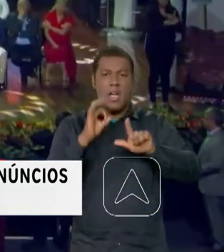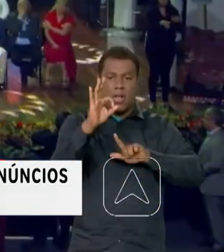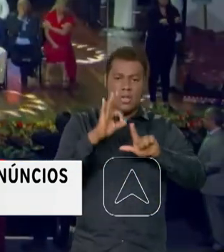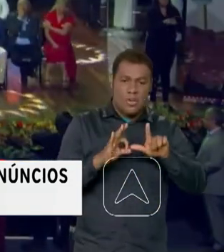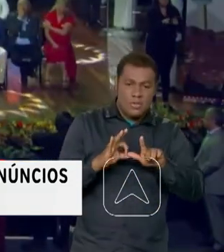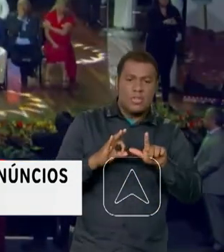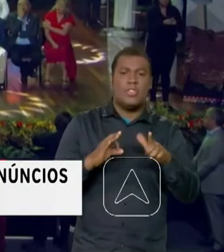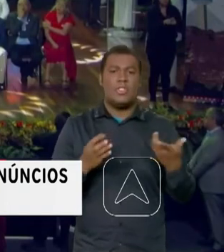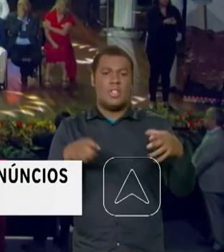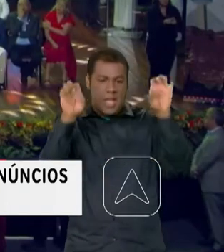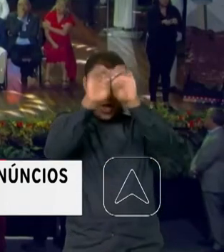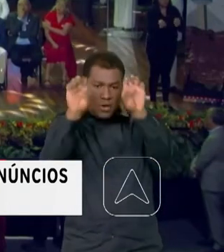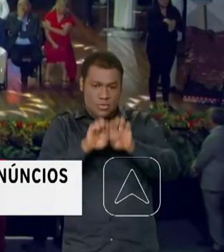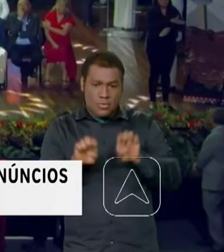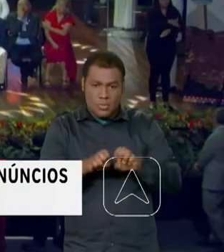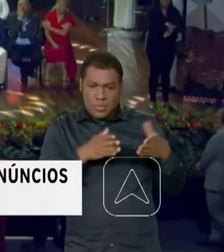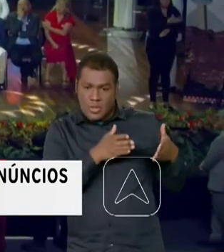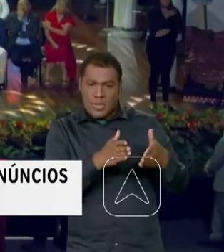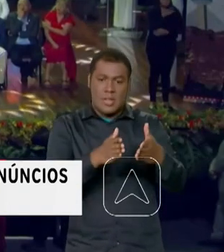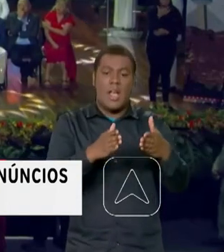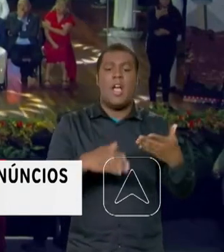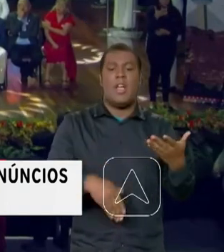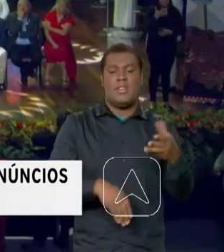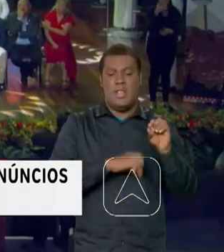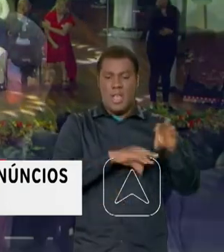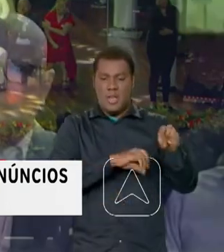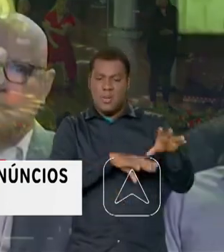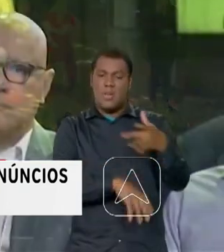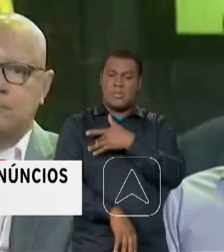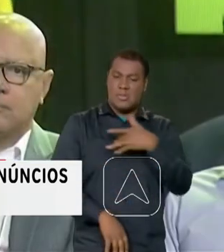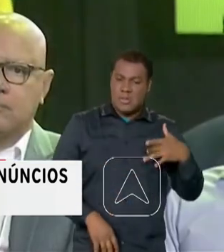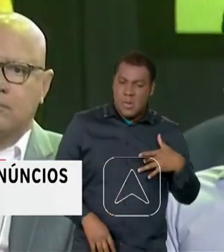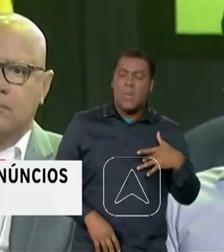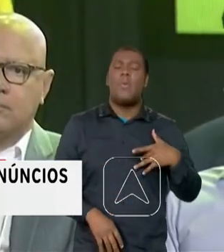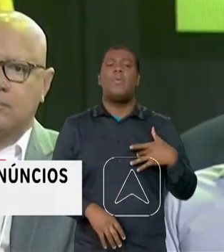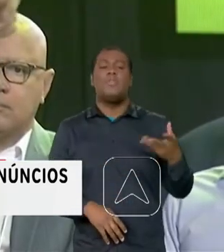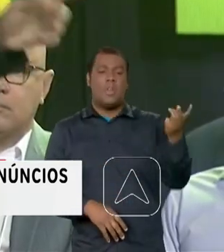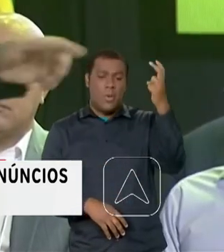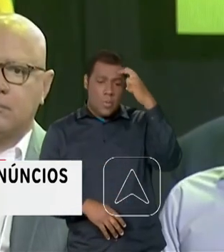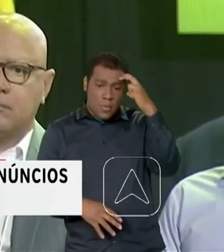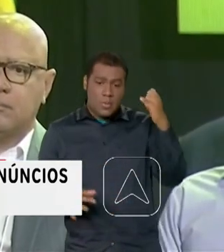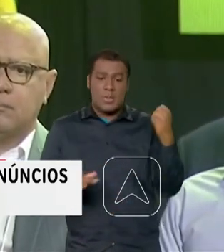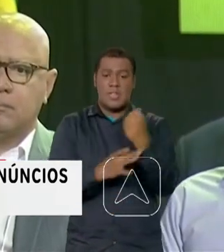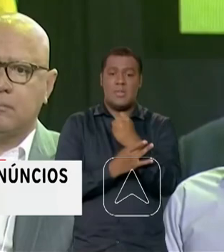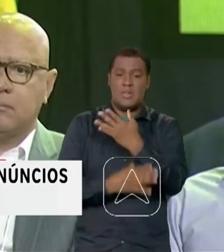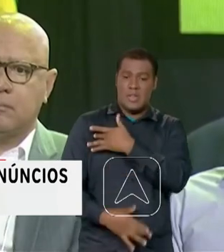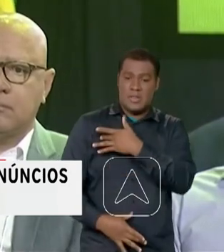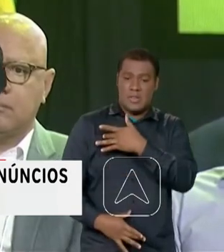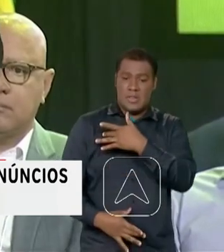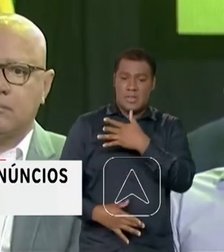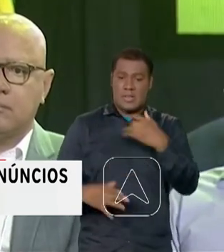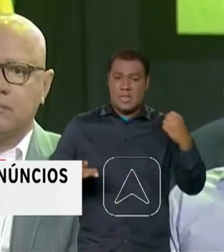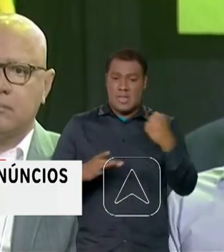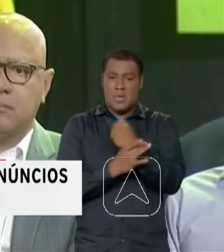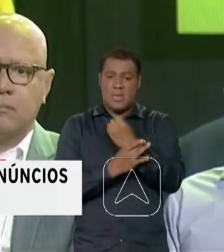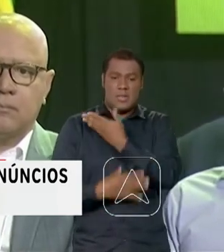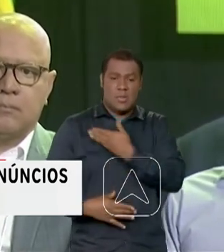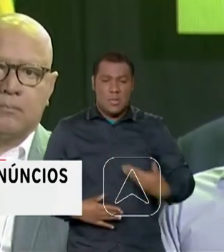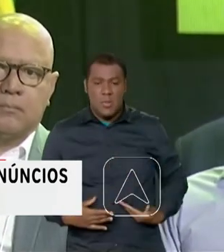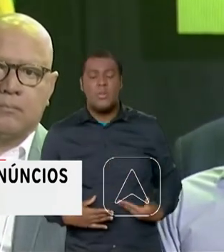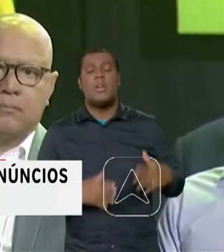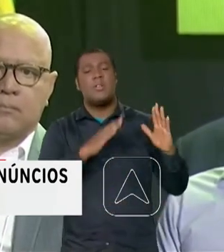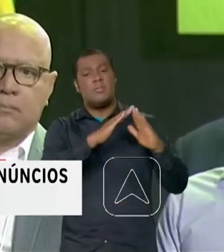das estradas educação saúde cultura Segurança Pública habitação investimento que vai